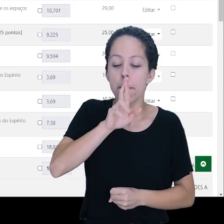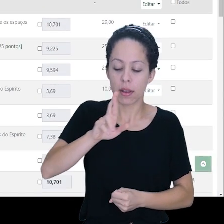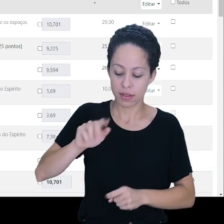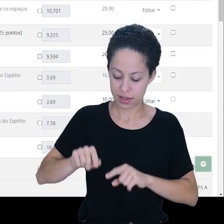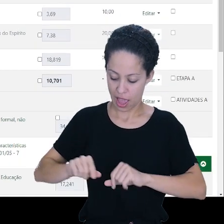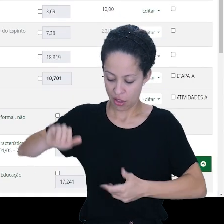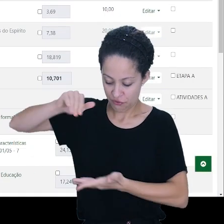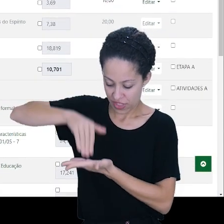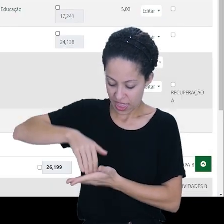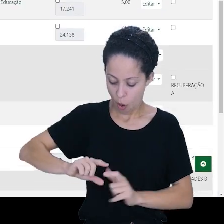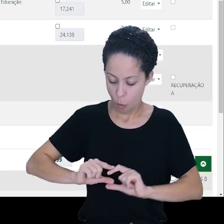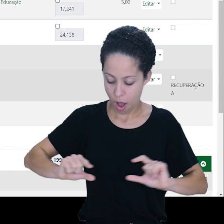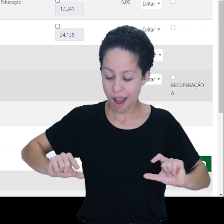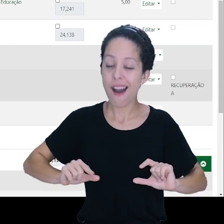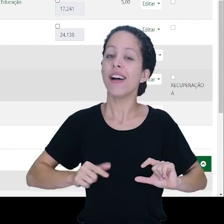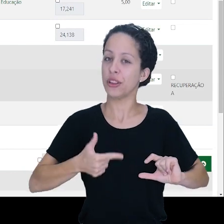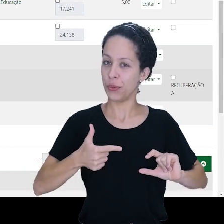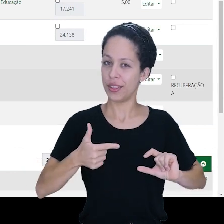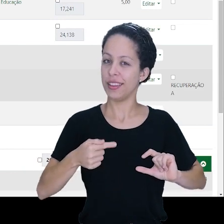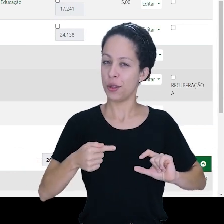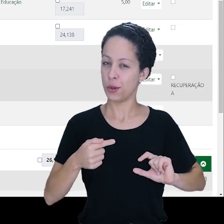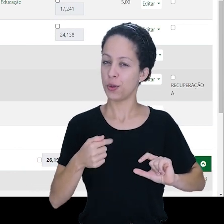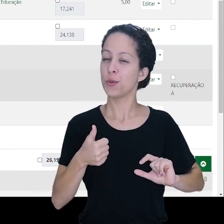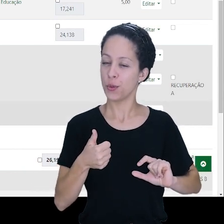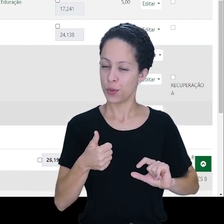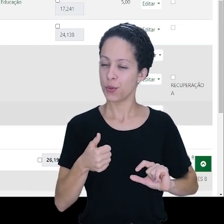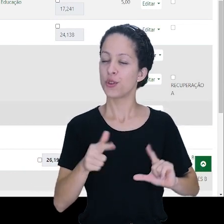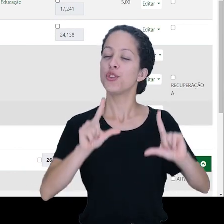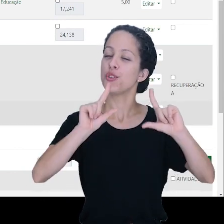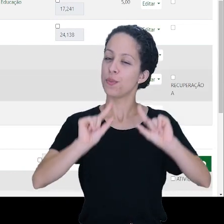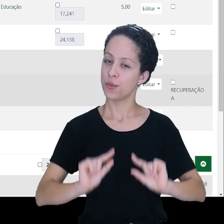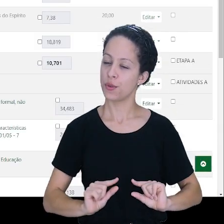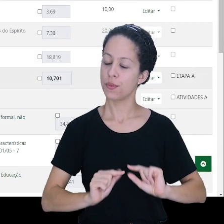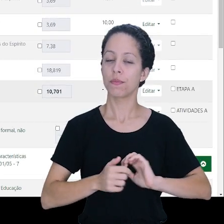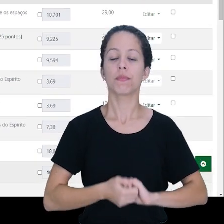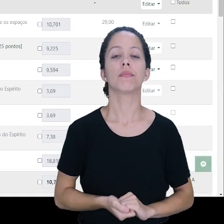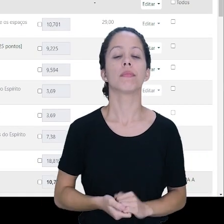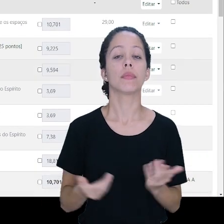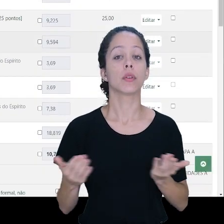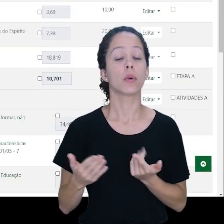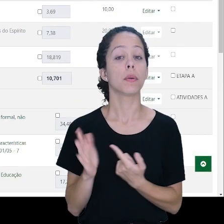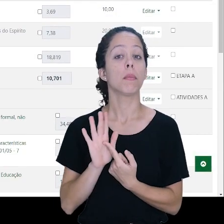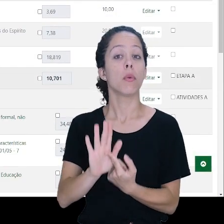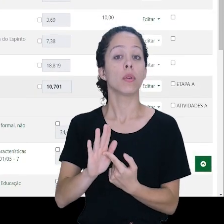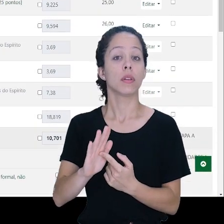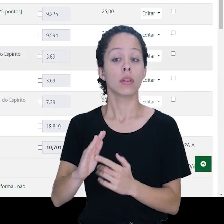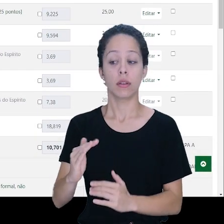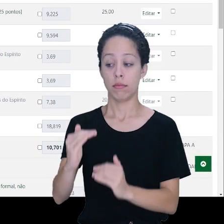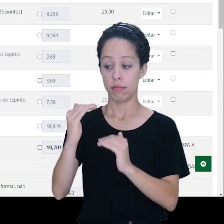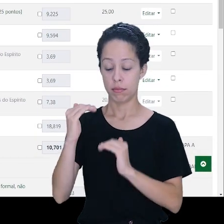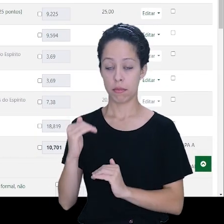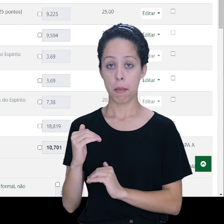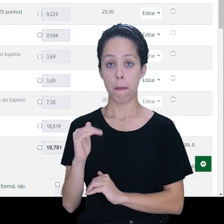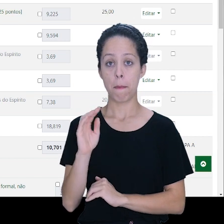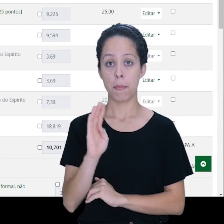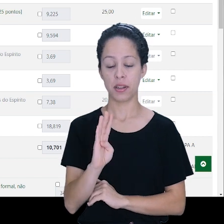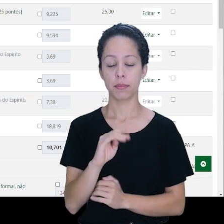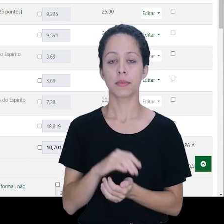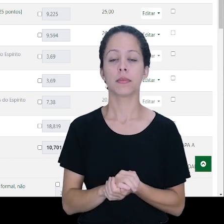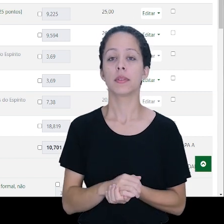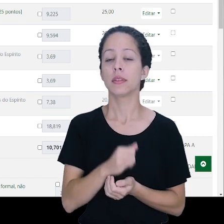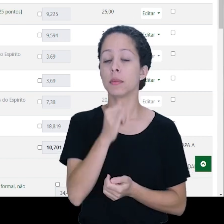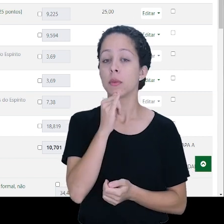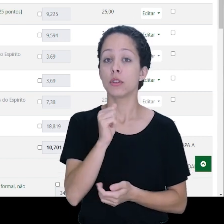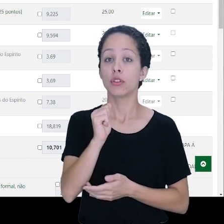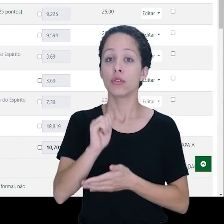certo agora o que nós vamos fazer trazer a recuperação a aqui para dentro vou te mostrar o outro modo ó a tarefa